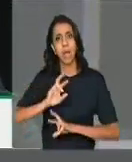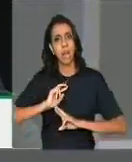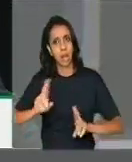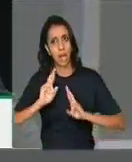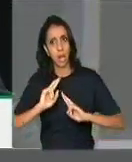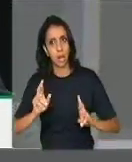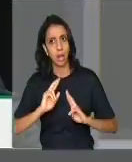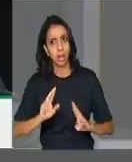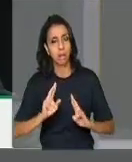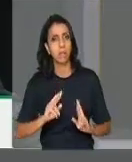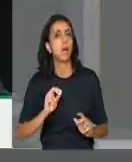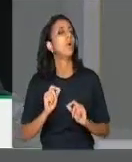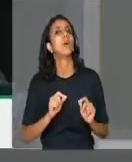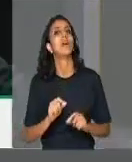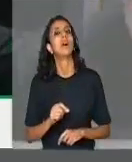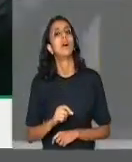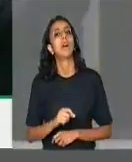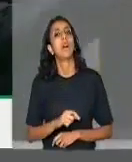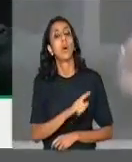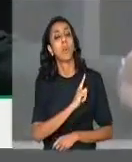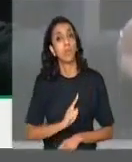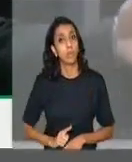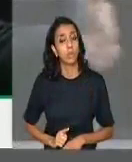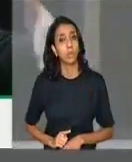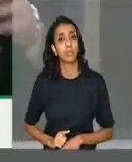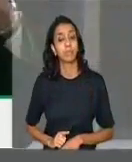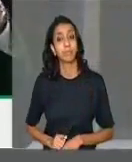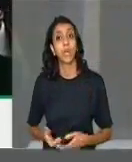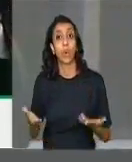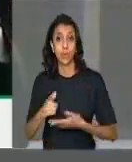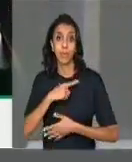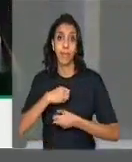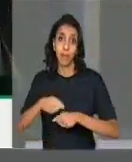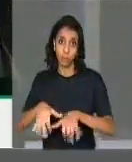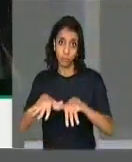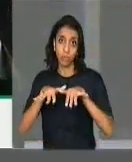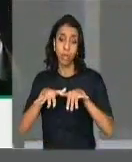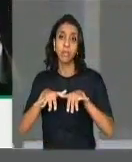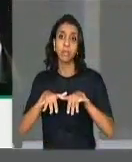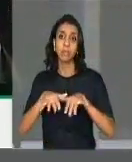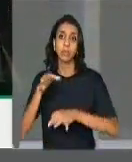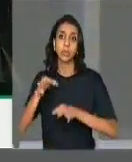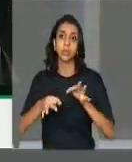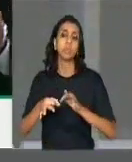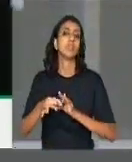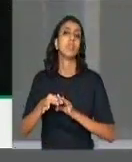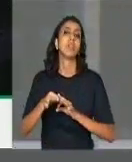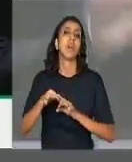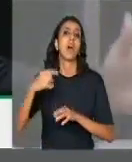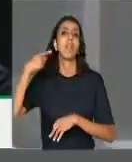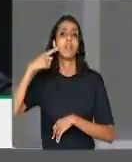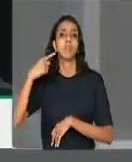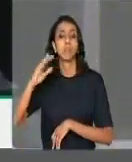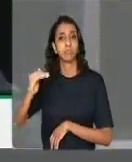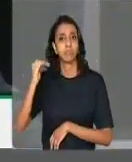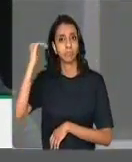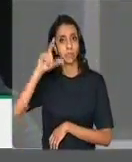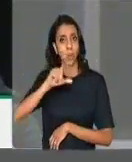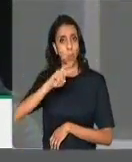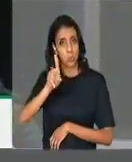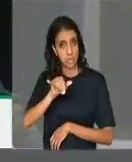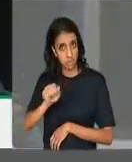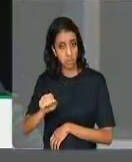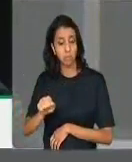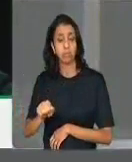Estado, e a Justiça hoje marcou uma audiência através da desembargadora Luzia Nádia, eu espero que tenha